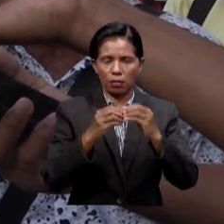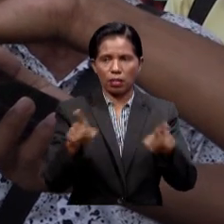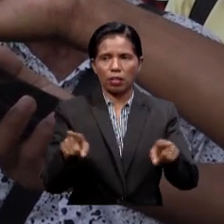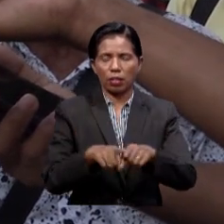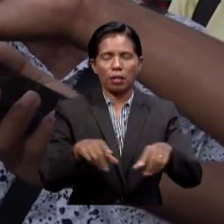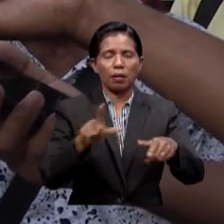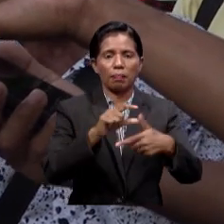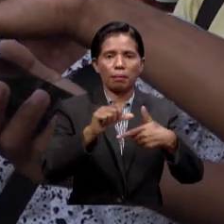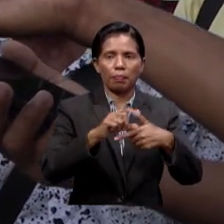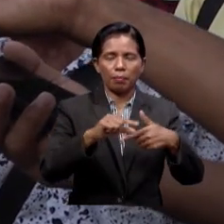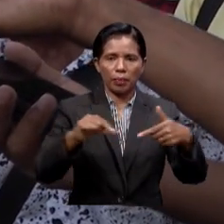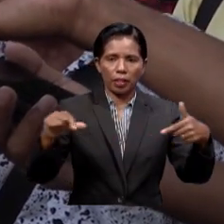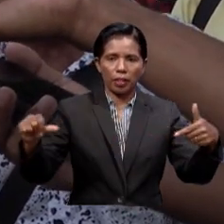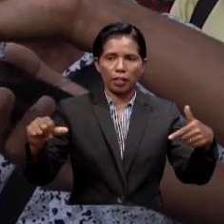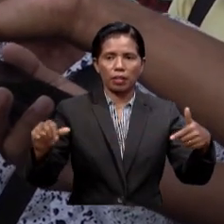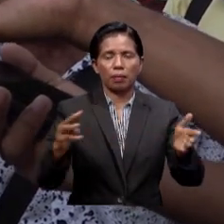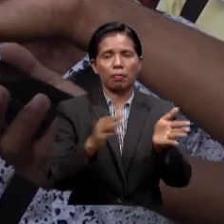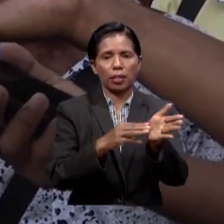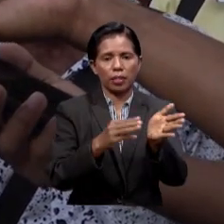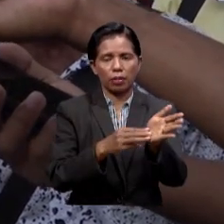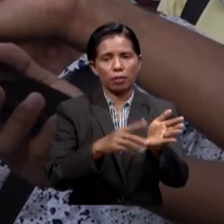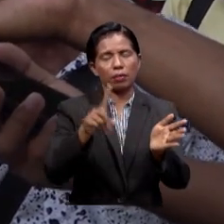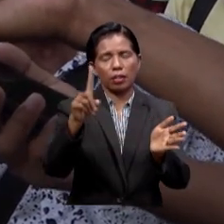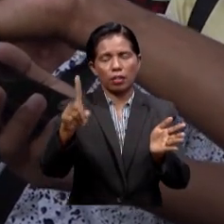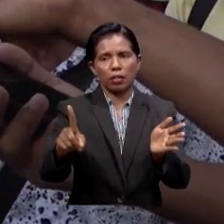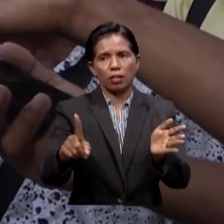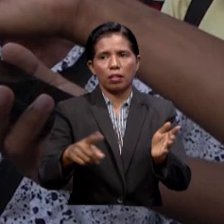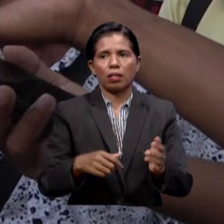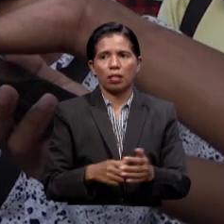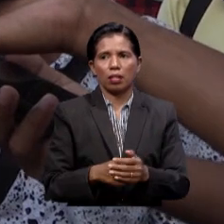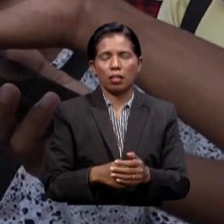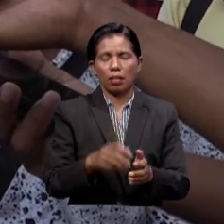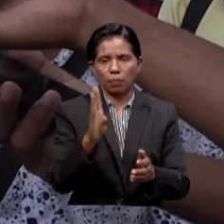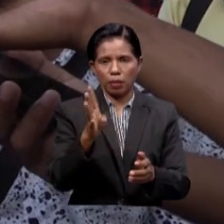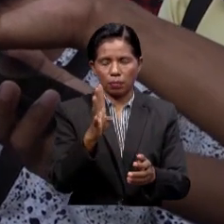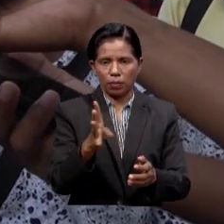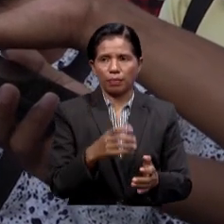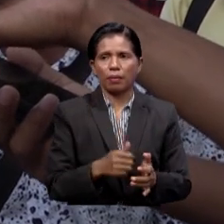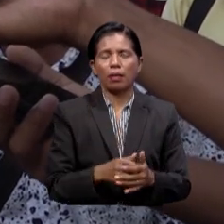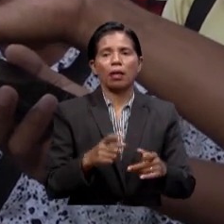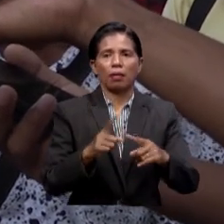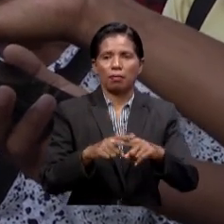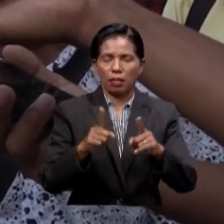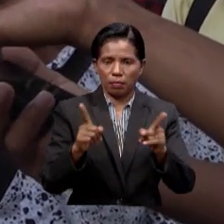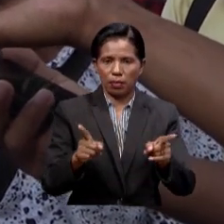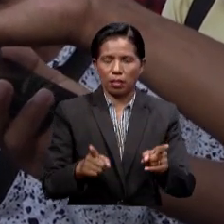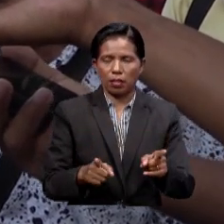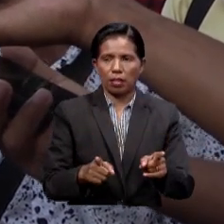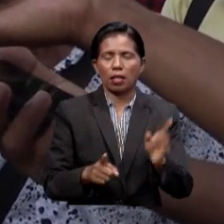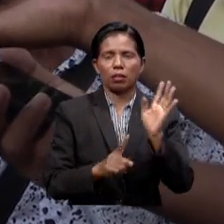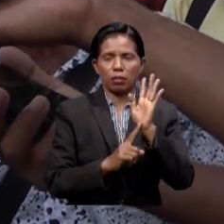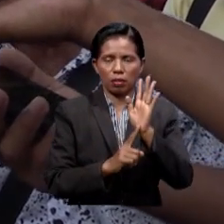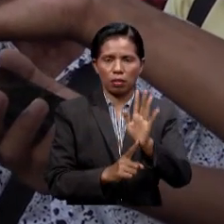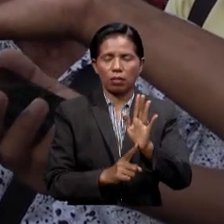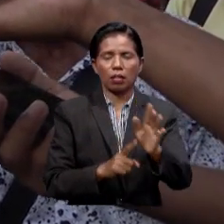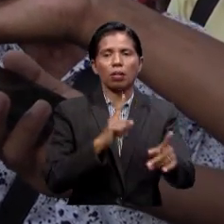metro ida sirato po indemnização ba amine cada metro $40 mai be realidade ne be mak sira